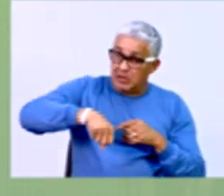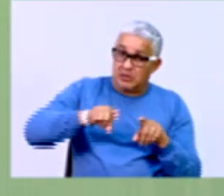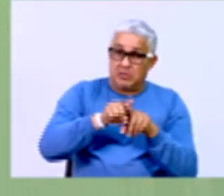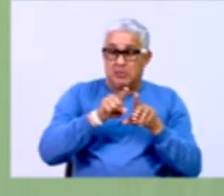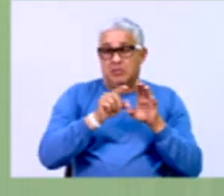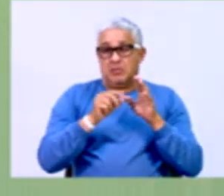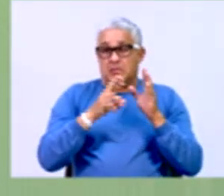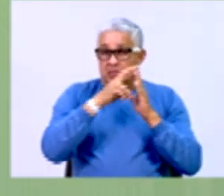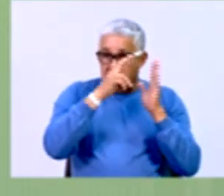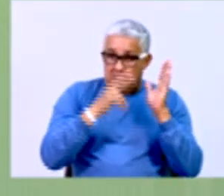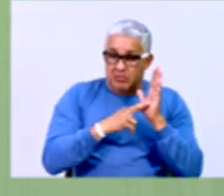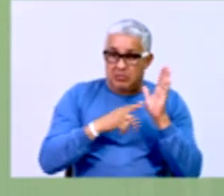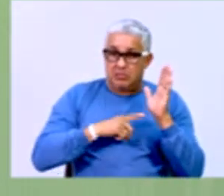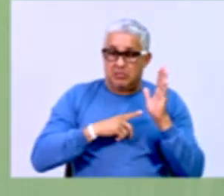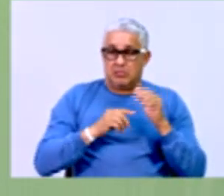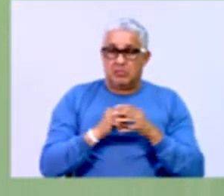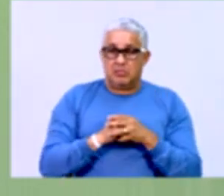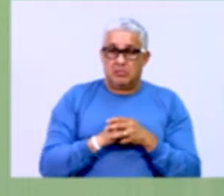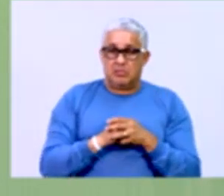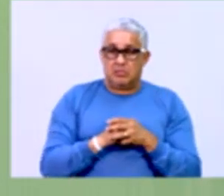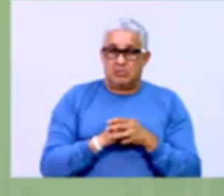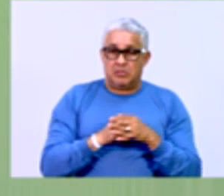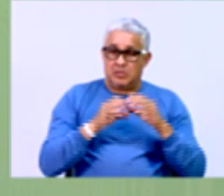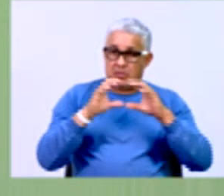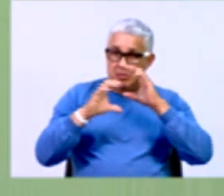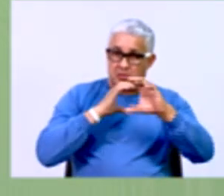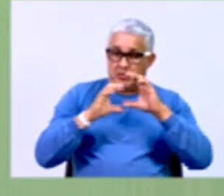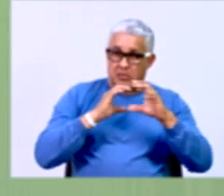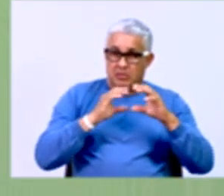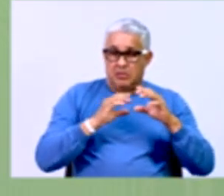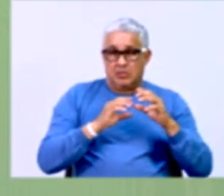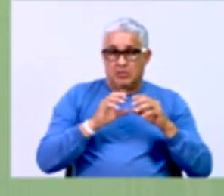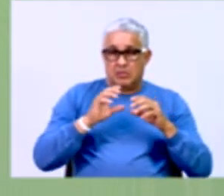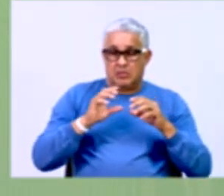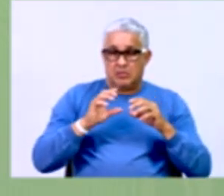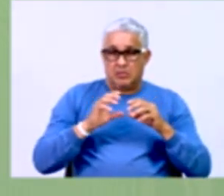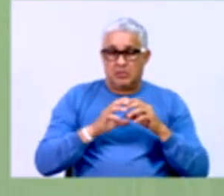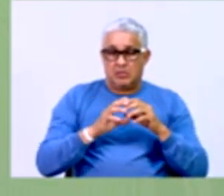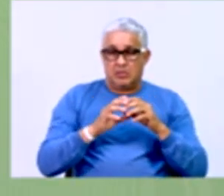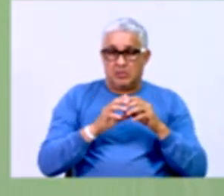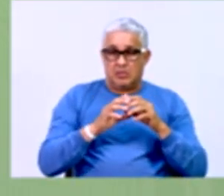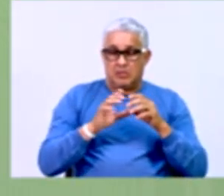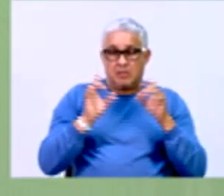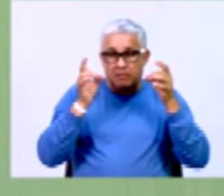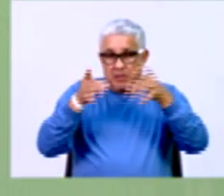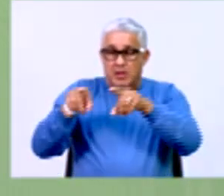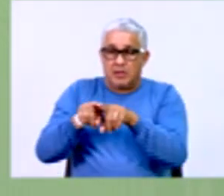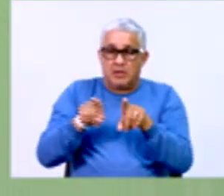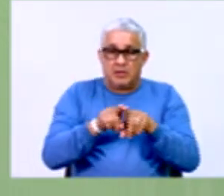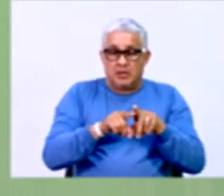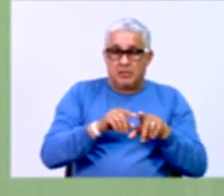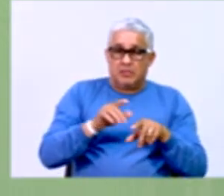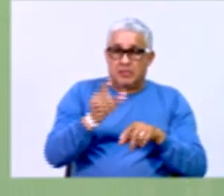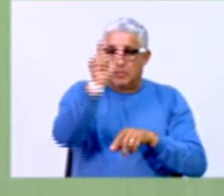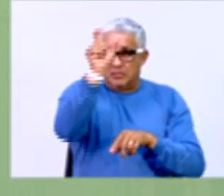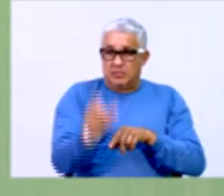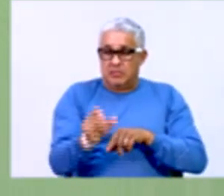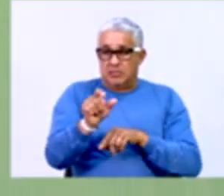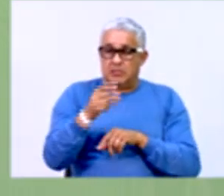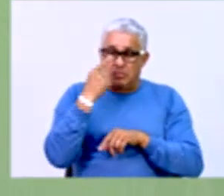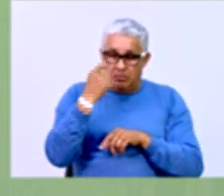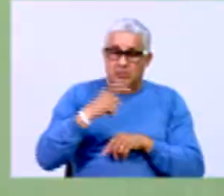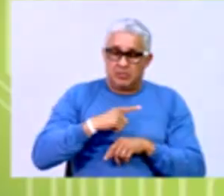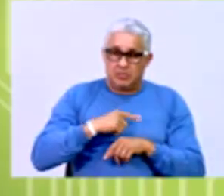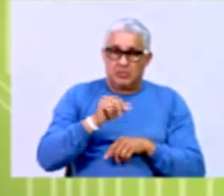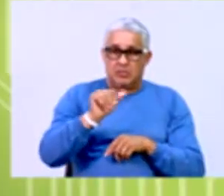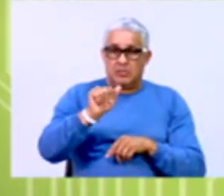critérios estabelecidos e a comunicação de resultados a usuários interessados. Então,